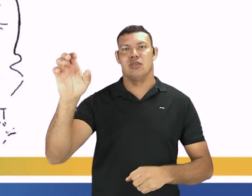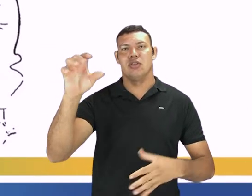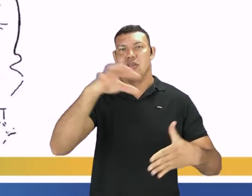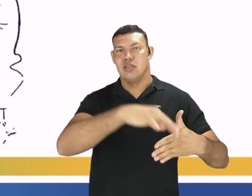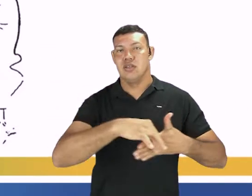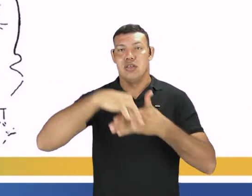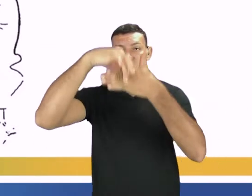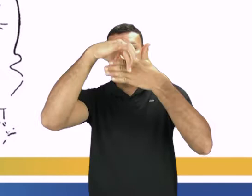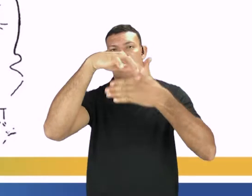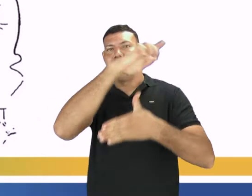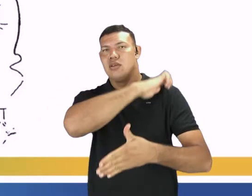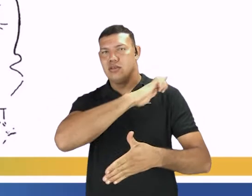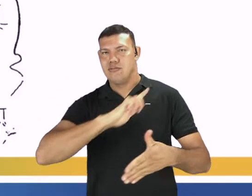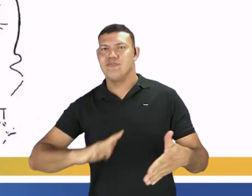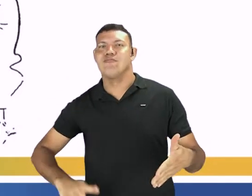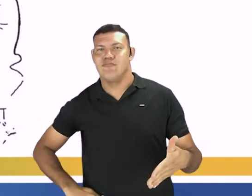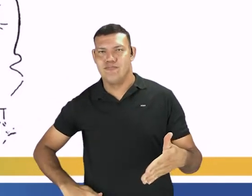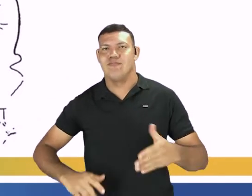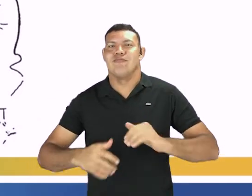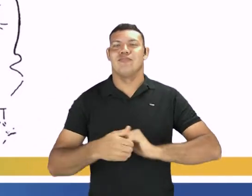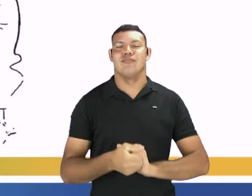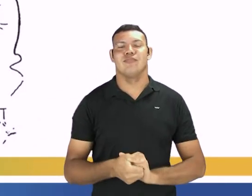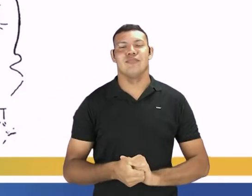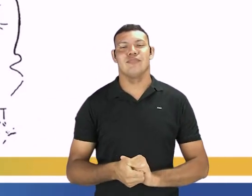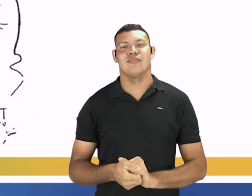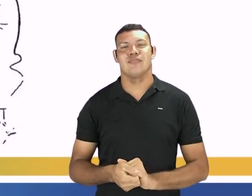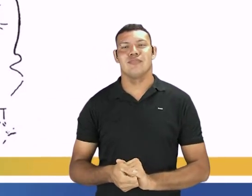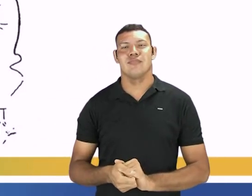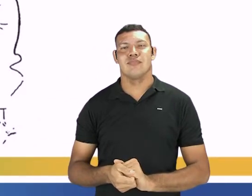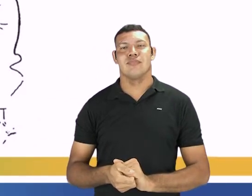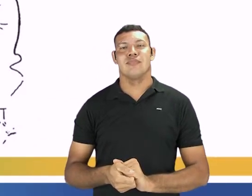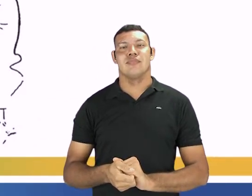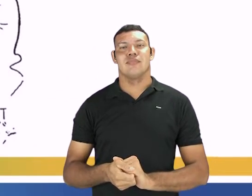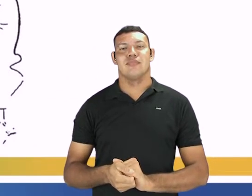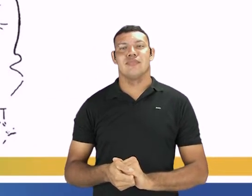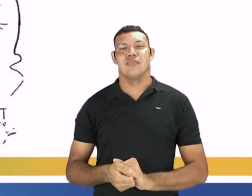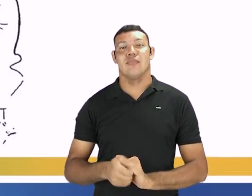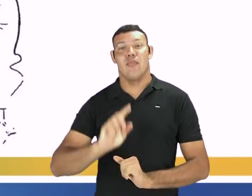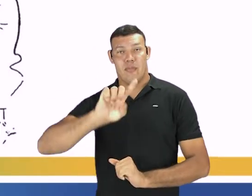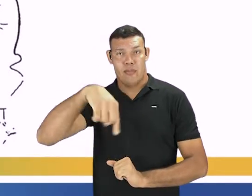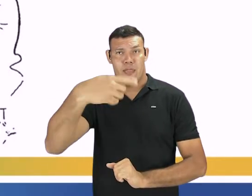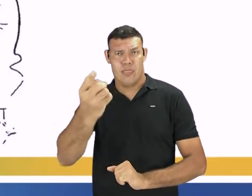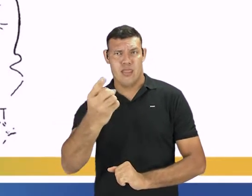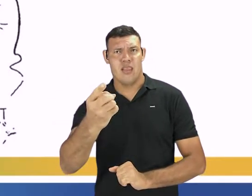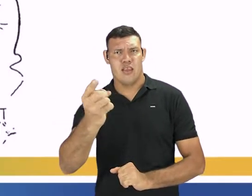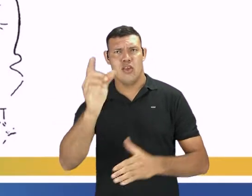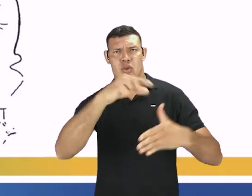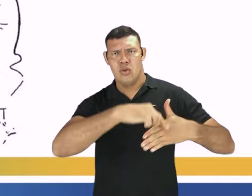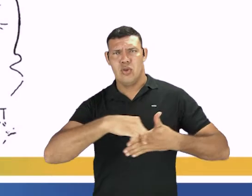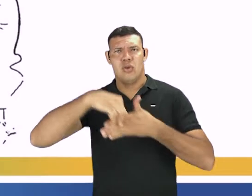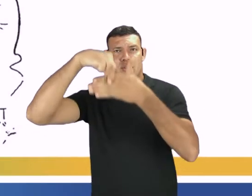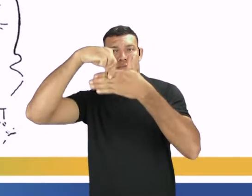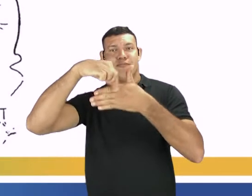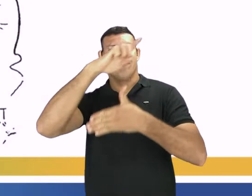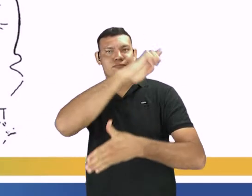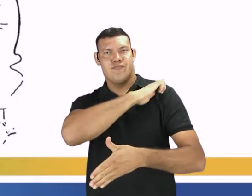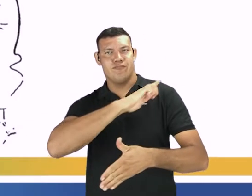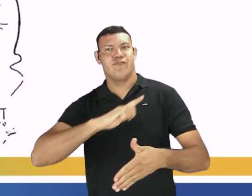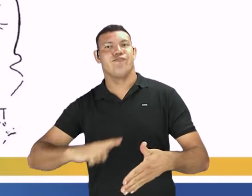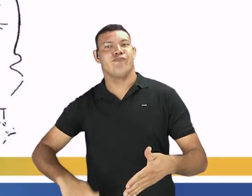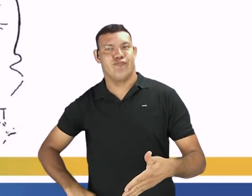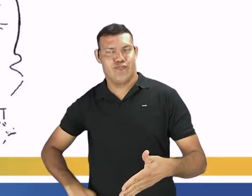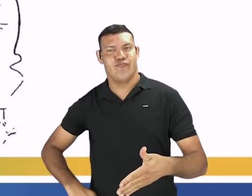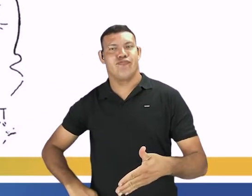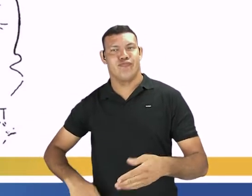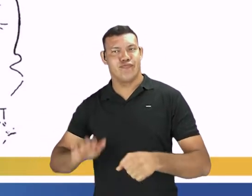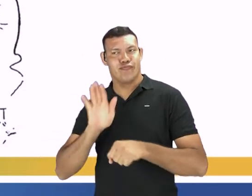estado, né? Então, os coronéis, eles elegem o governador do estado. Depois de eleito, o governador retribuía